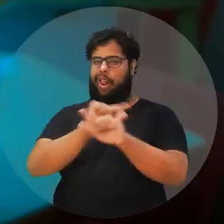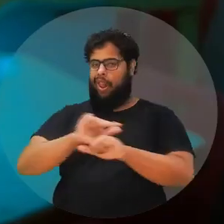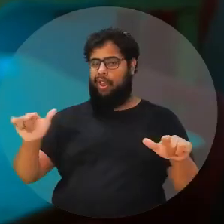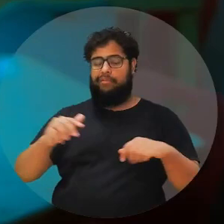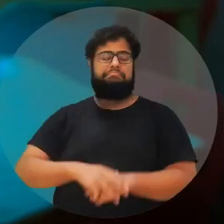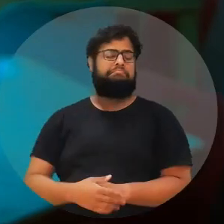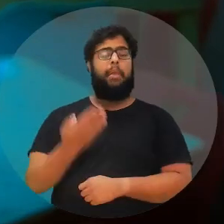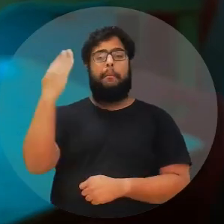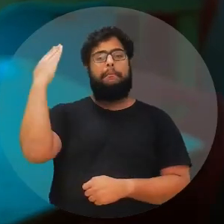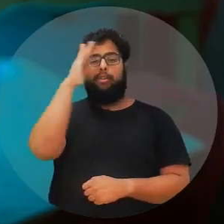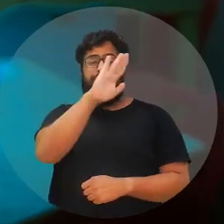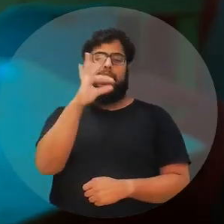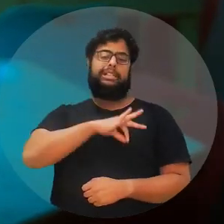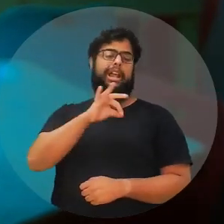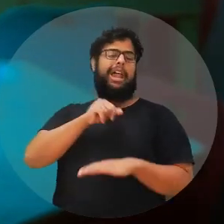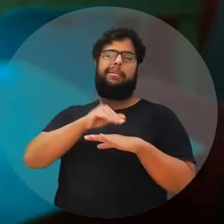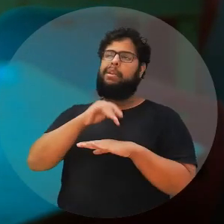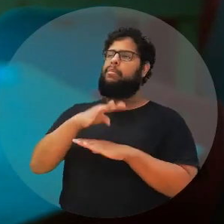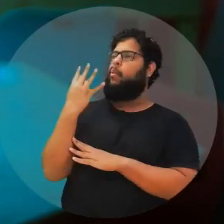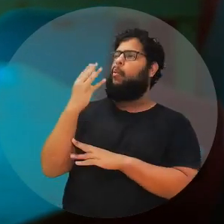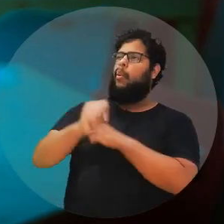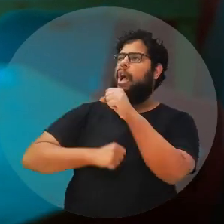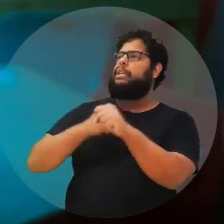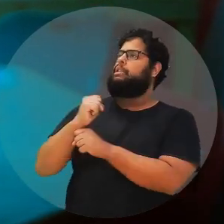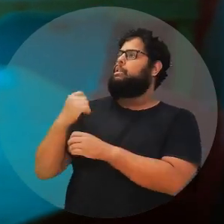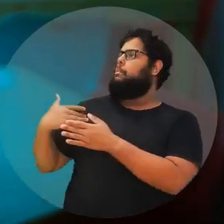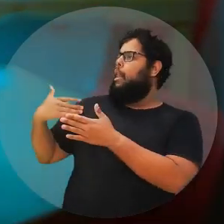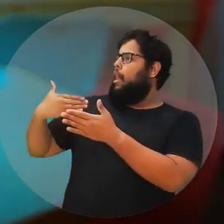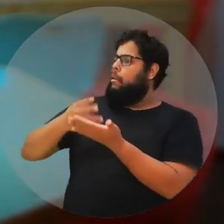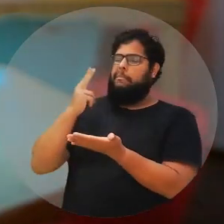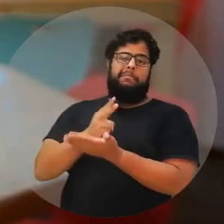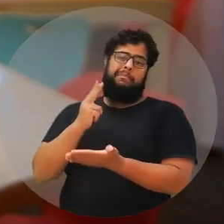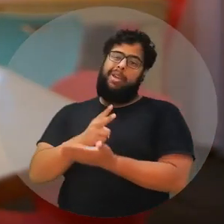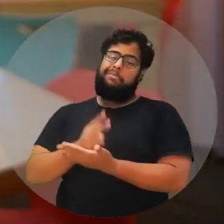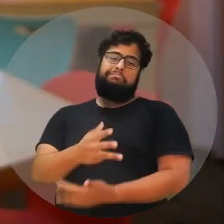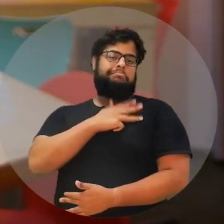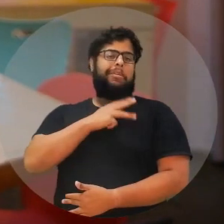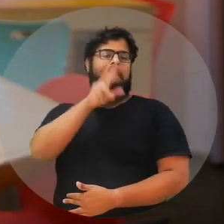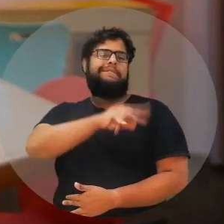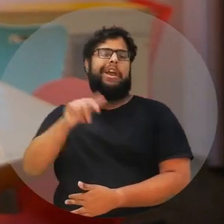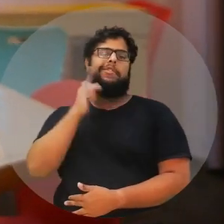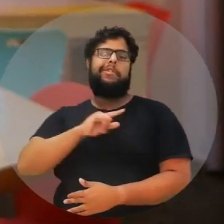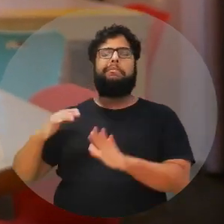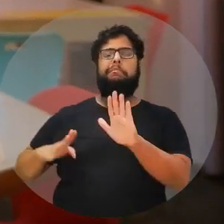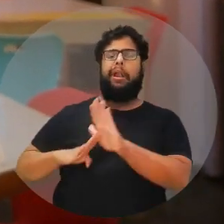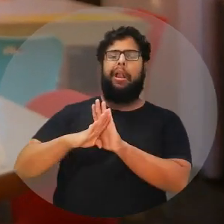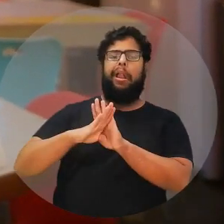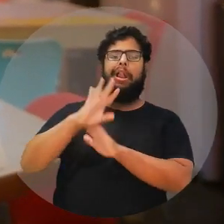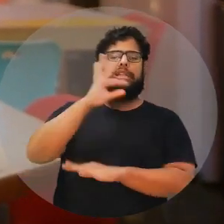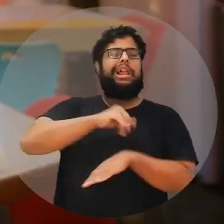nome. Com Bolsonaro, o salário mínimo não tem ganho real há 4 anos. Com Lula, teremos salário mínimo forte,